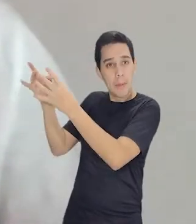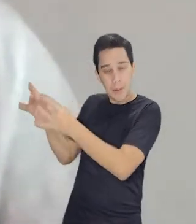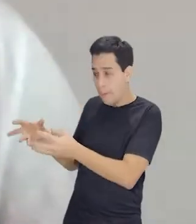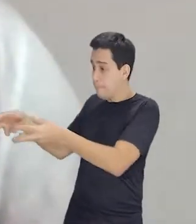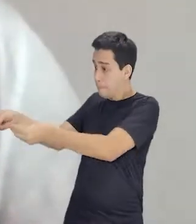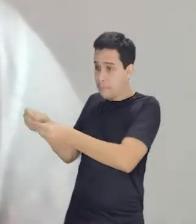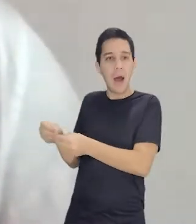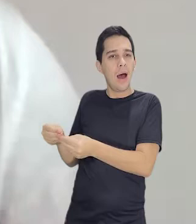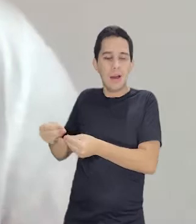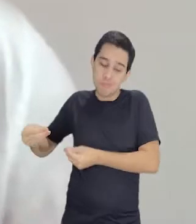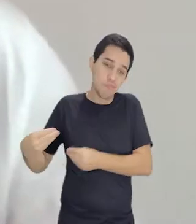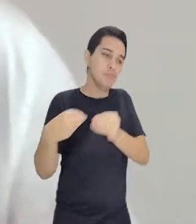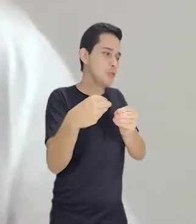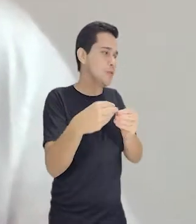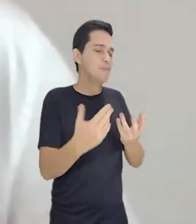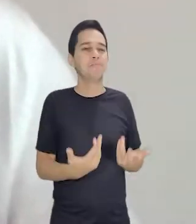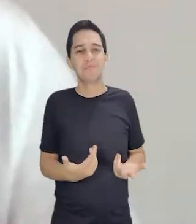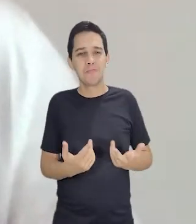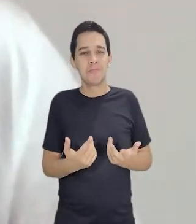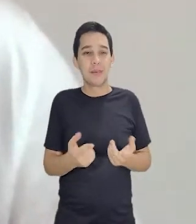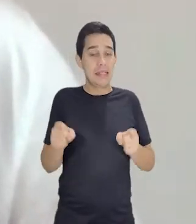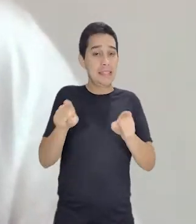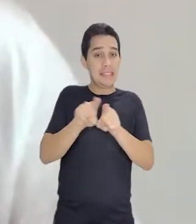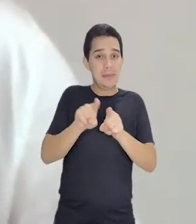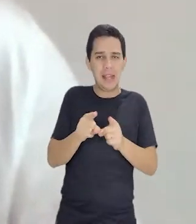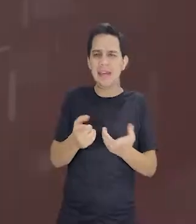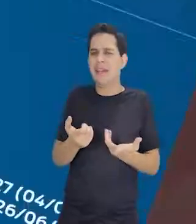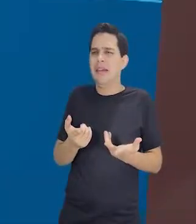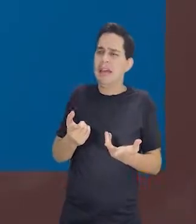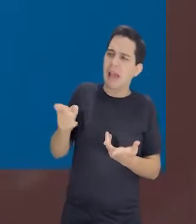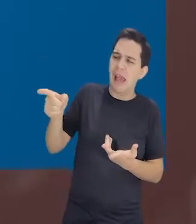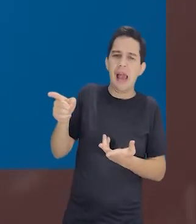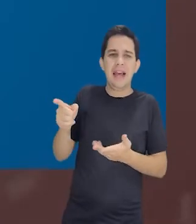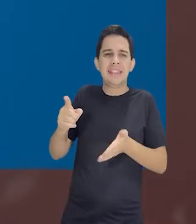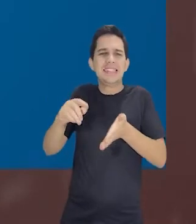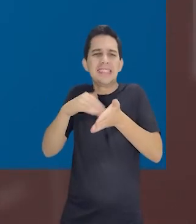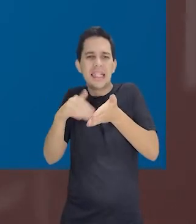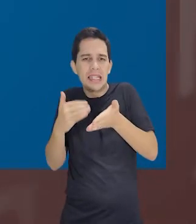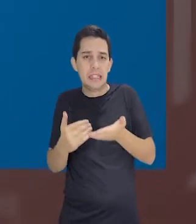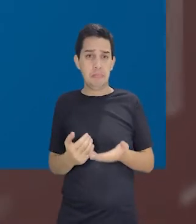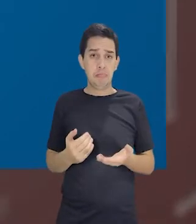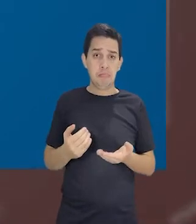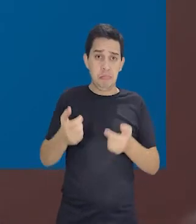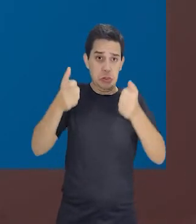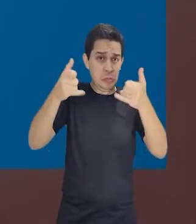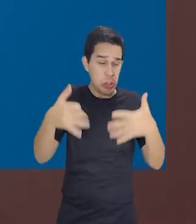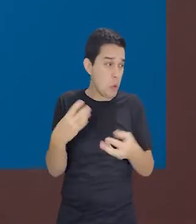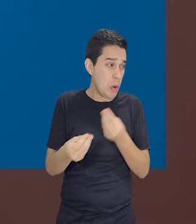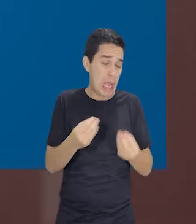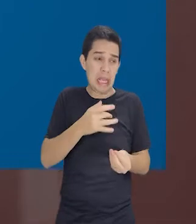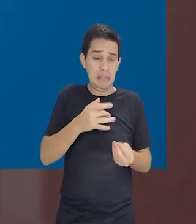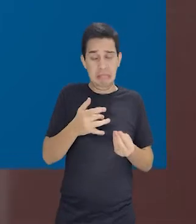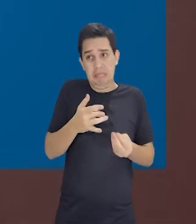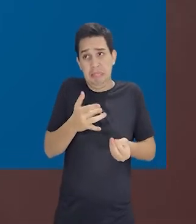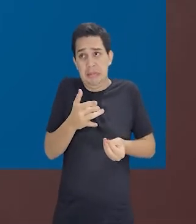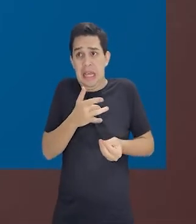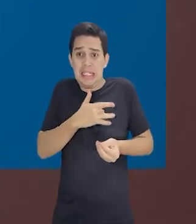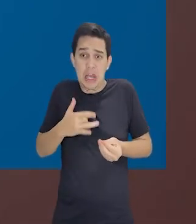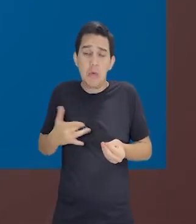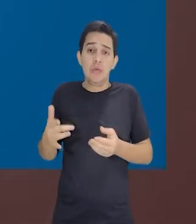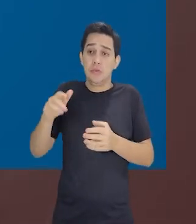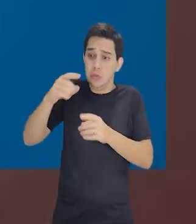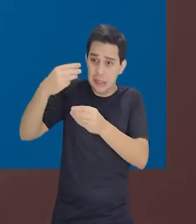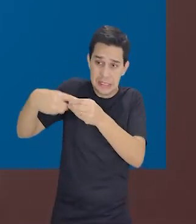né, estadual, né, a SES, ela divulga os mapas constantemente, dentro de um critério de bandeiramento,